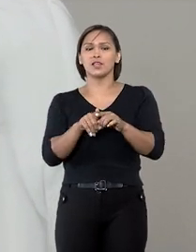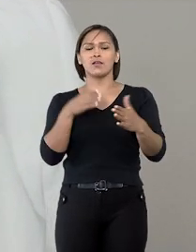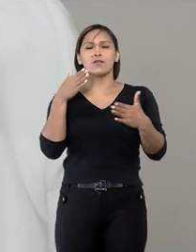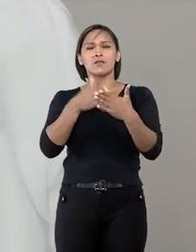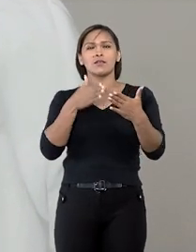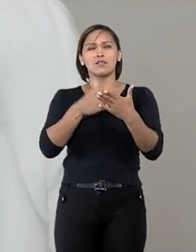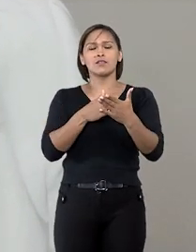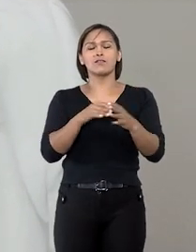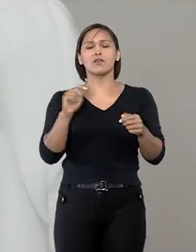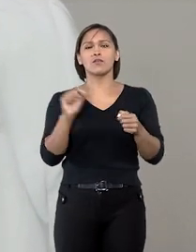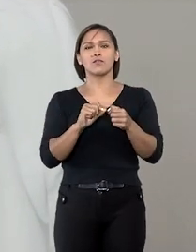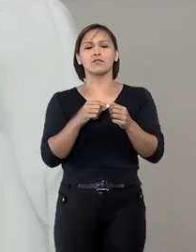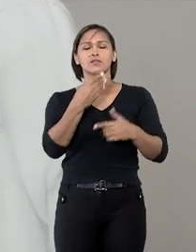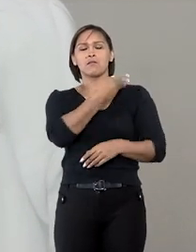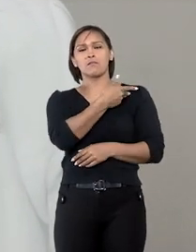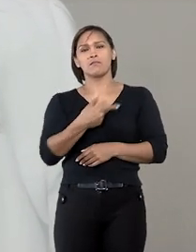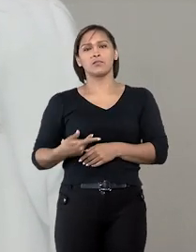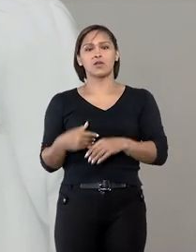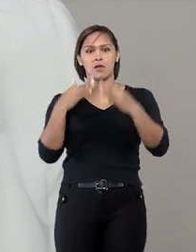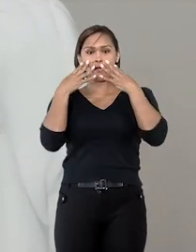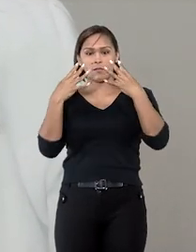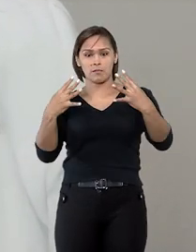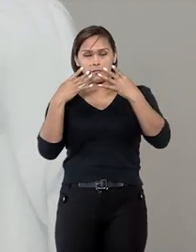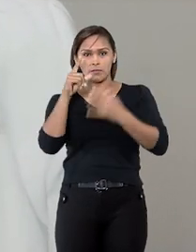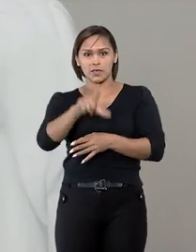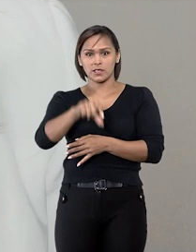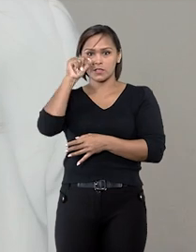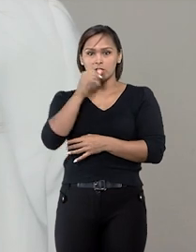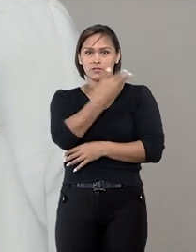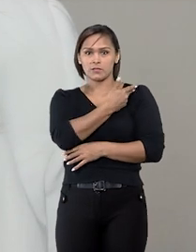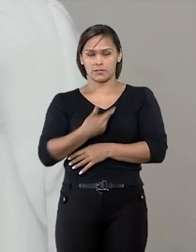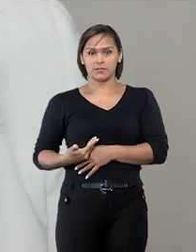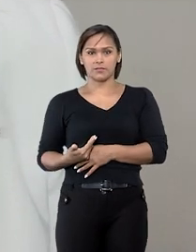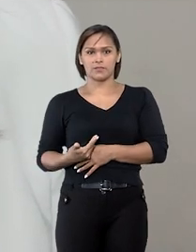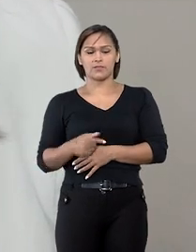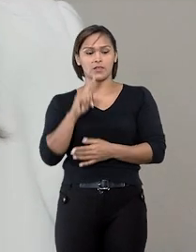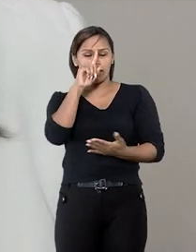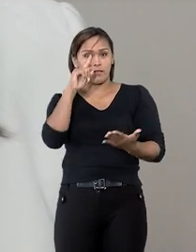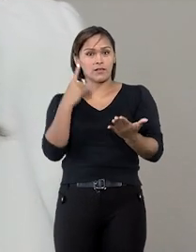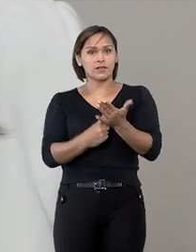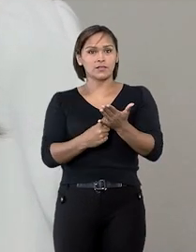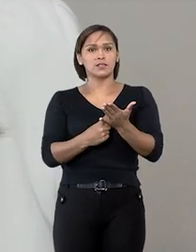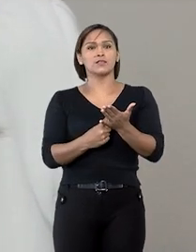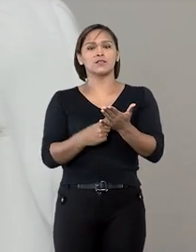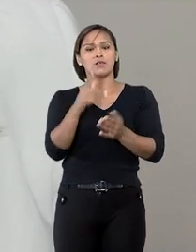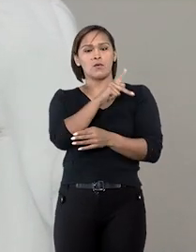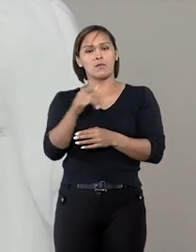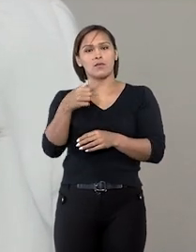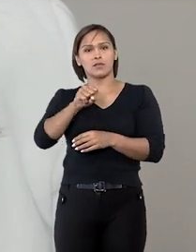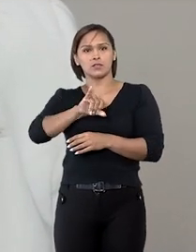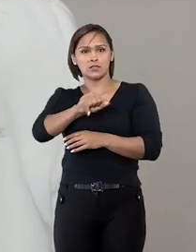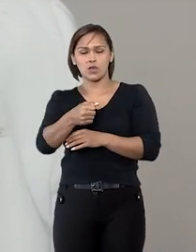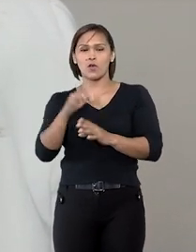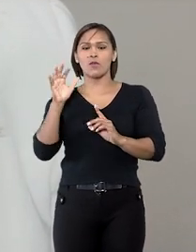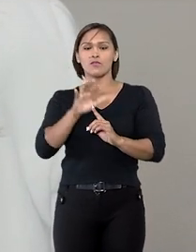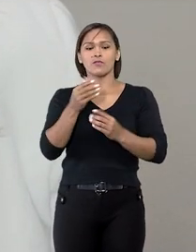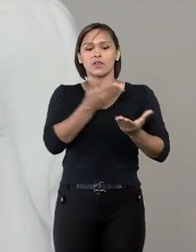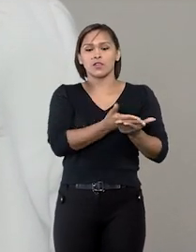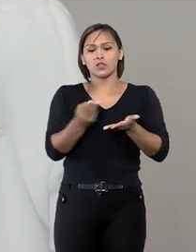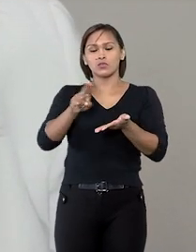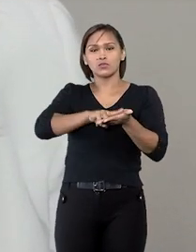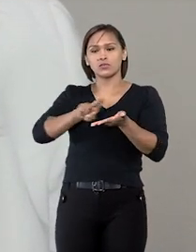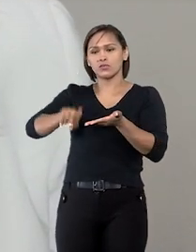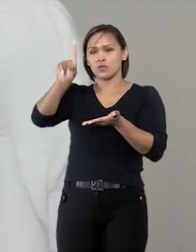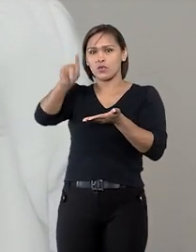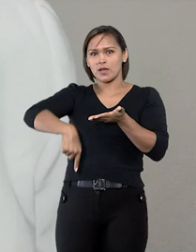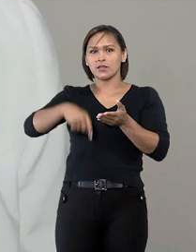acabou interferindo na execução das políticas públicas escolhidas pelo governo. A decisão do presidente do STJ terá efeito até o trânsito